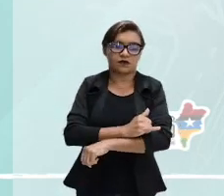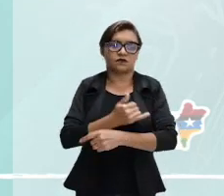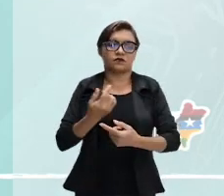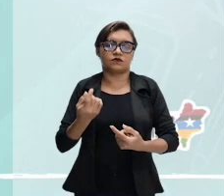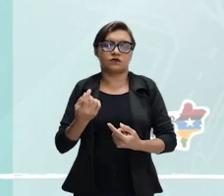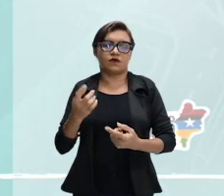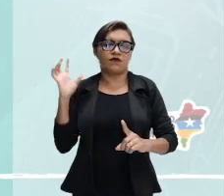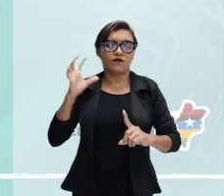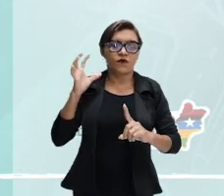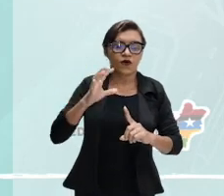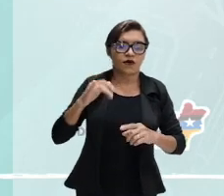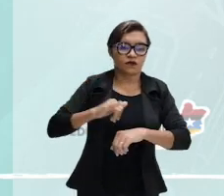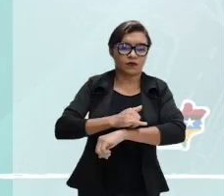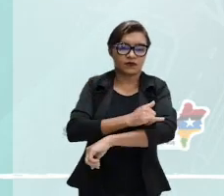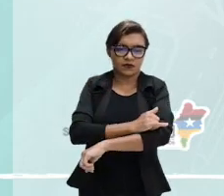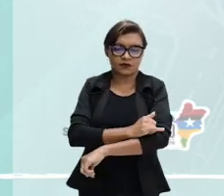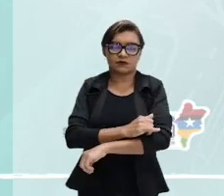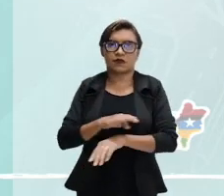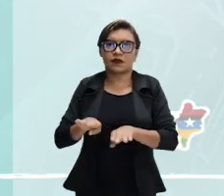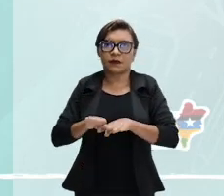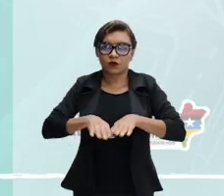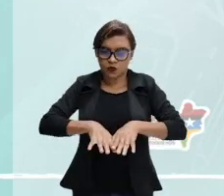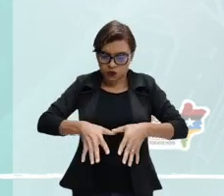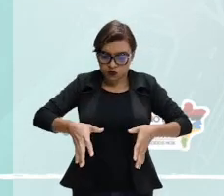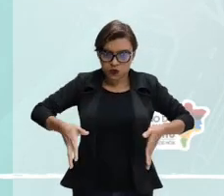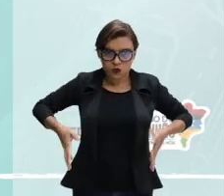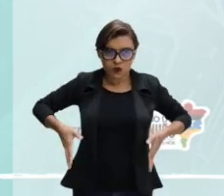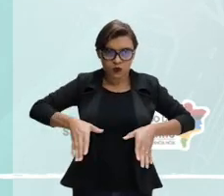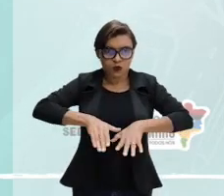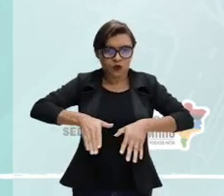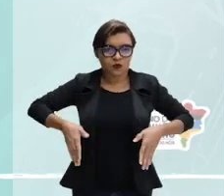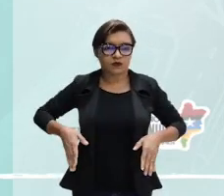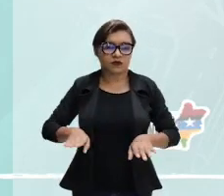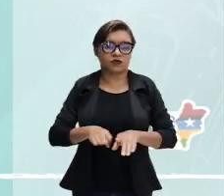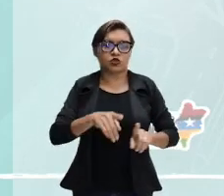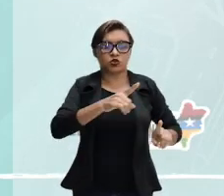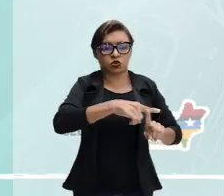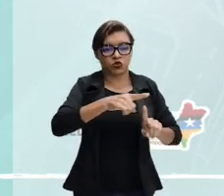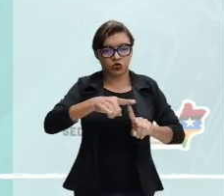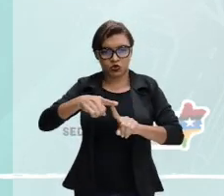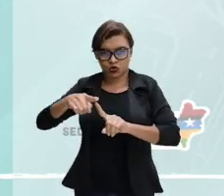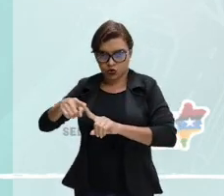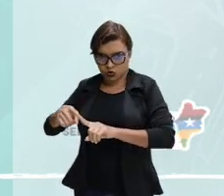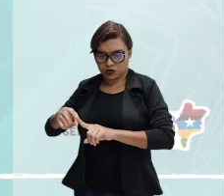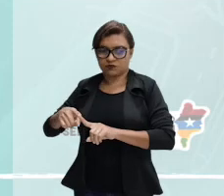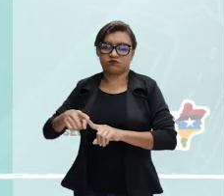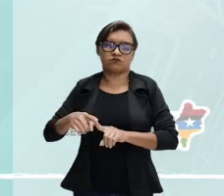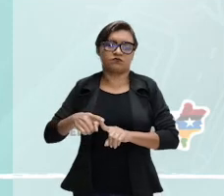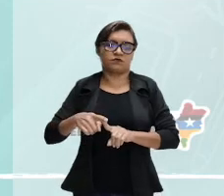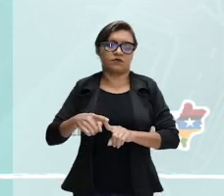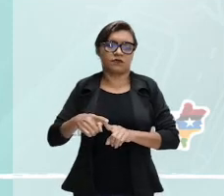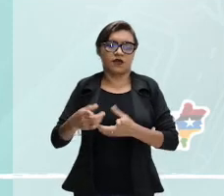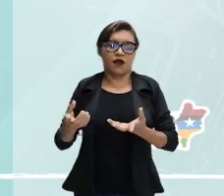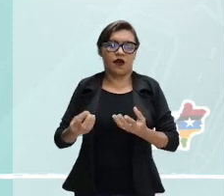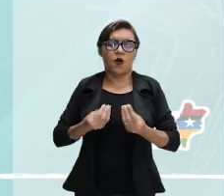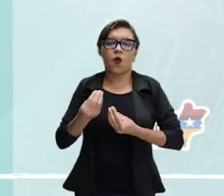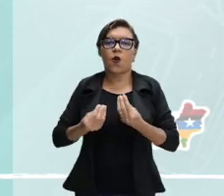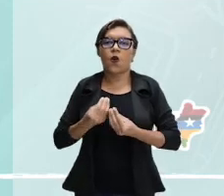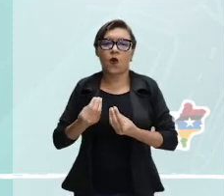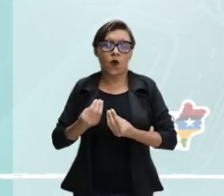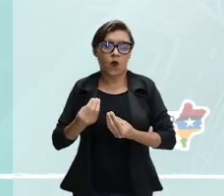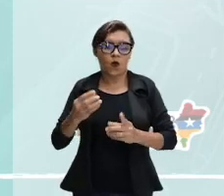obesidade, circunferência abdominal, tipos de obesidade, malefícios da